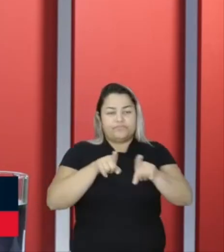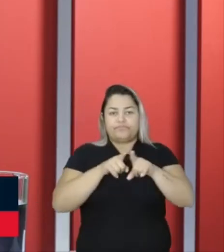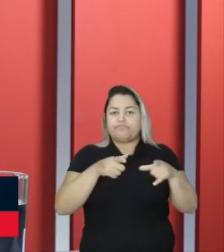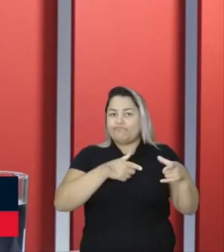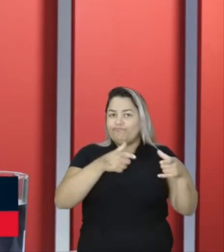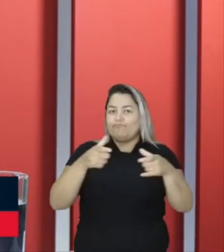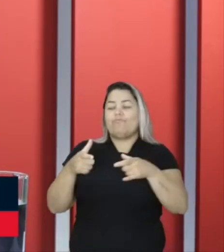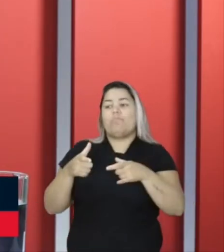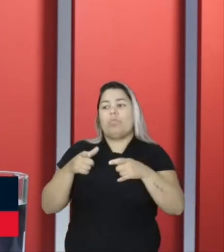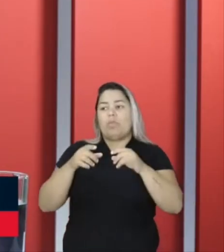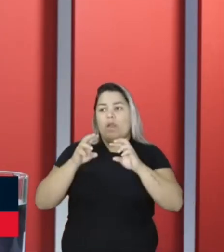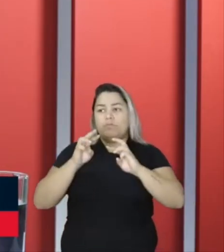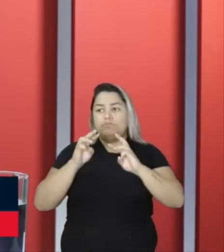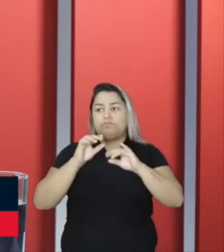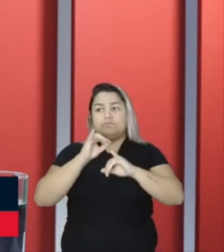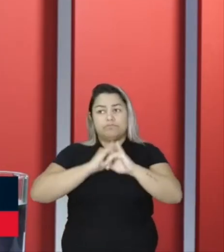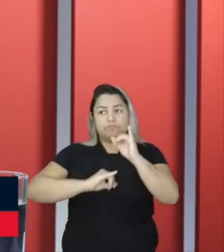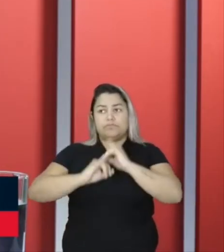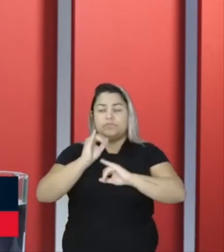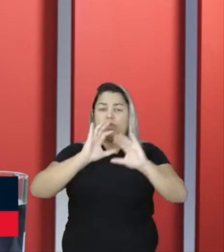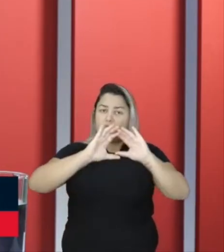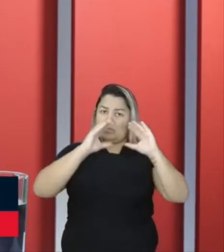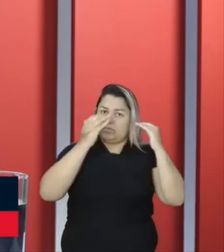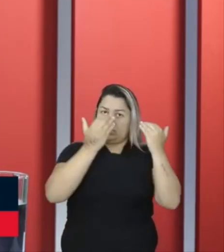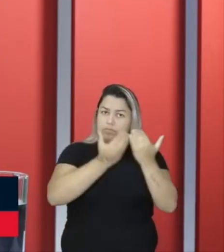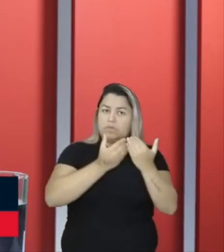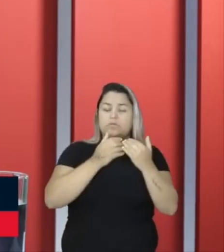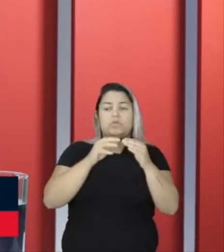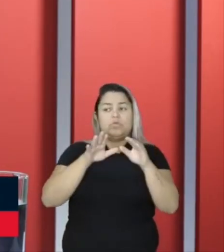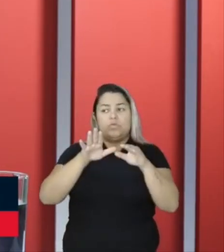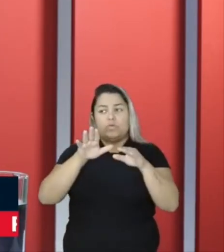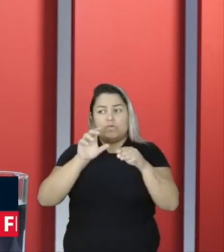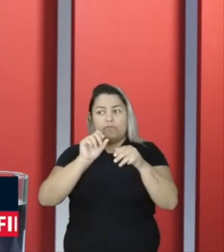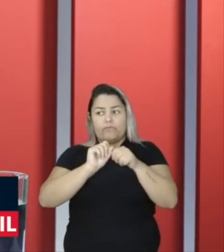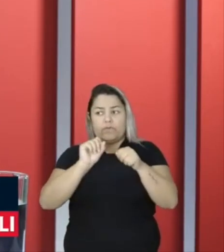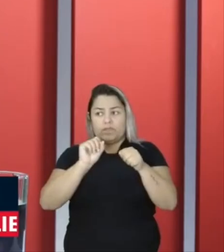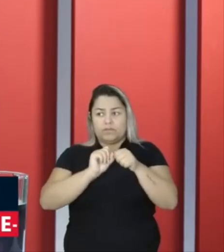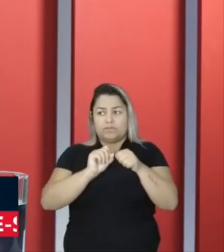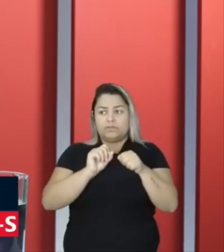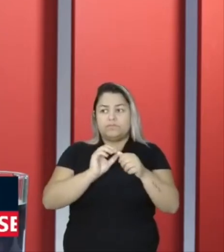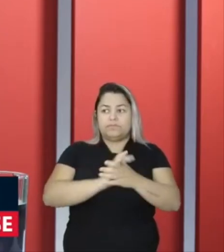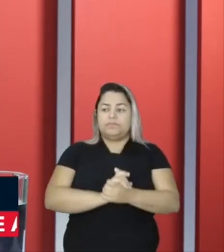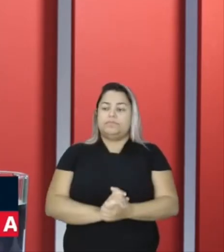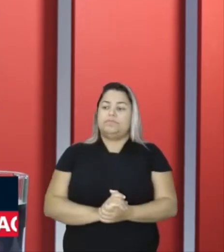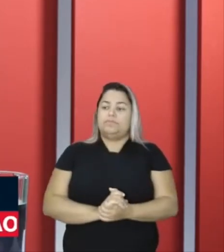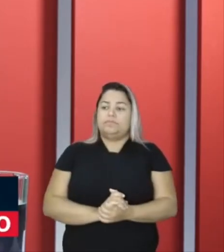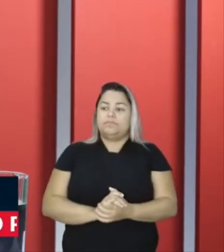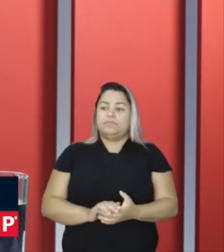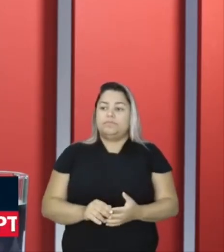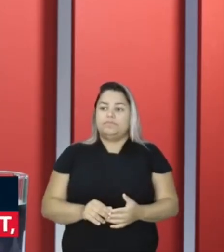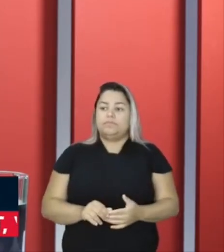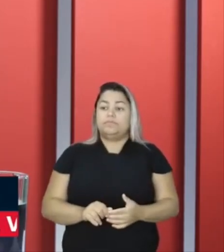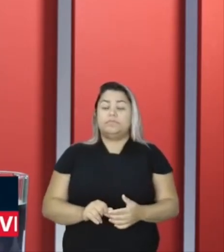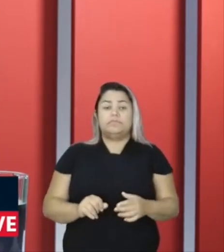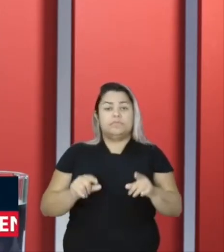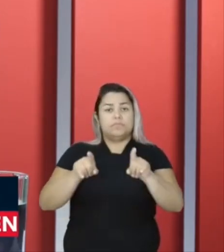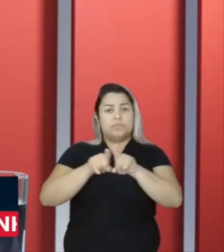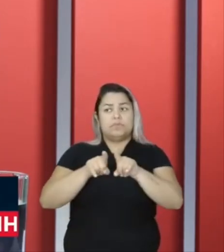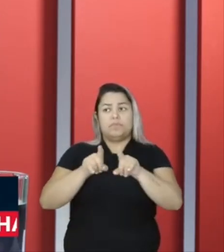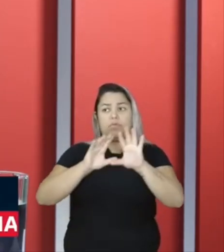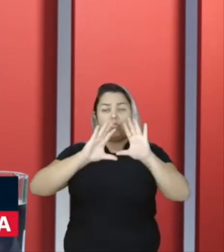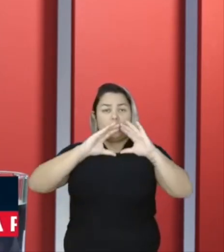virtuais para as conferências que estão sendo convocadas. Então, para nós, pegar a conferência